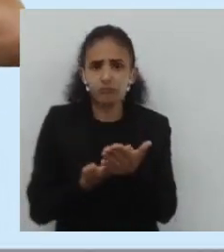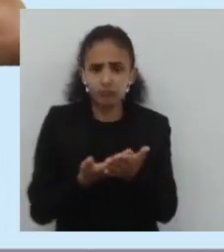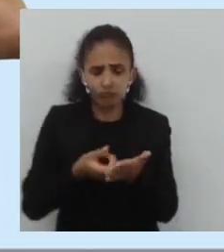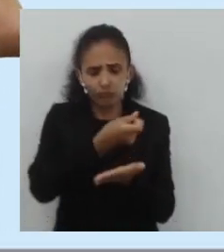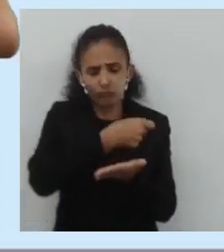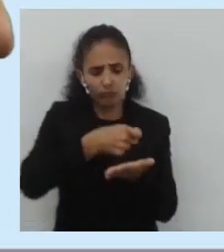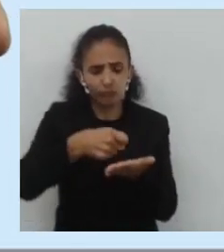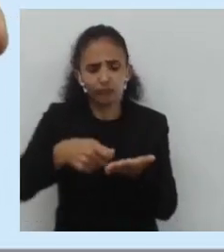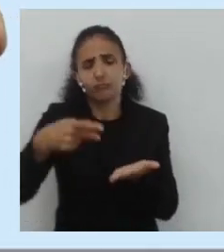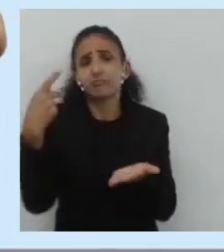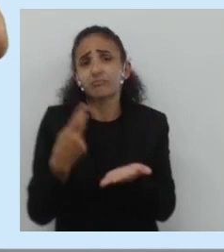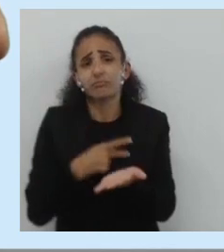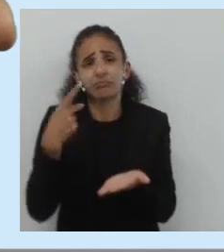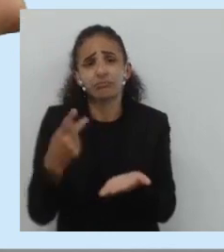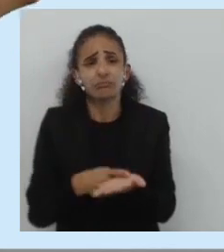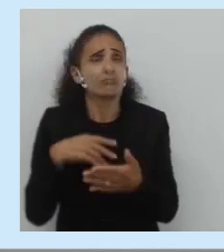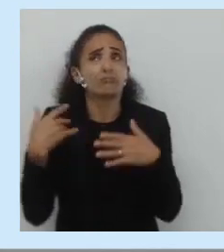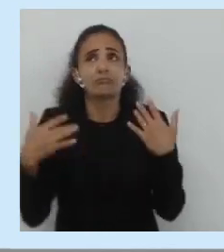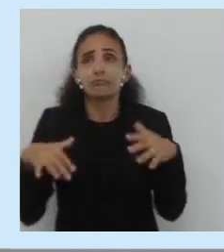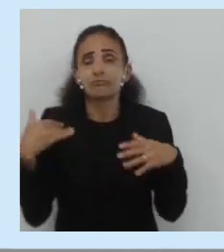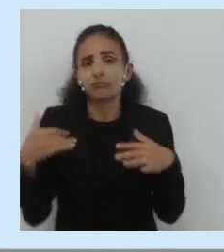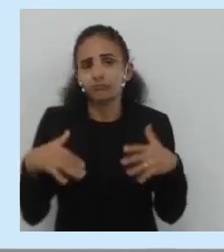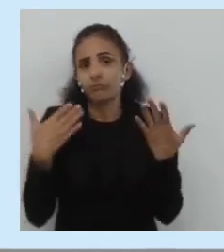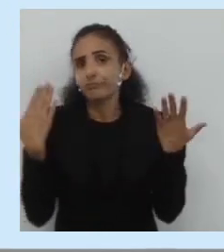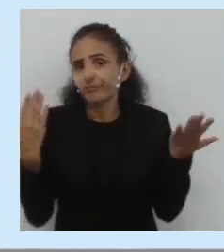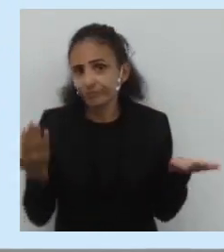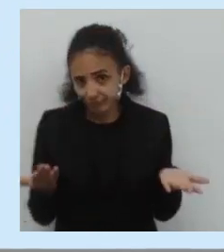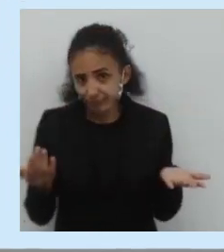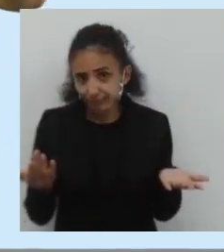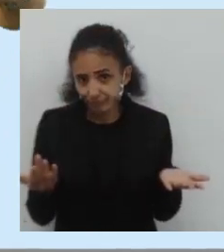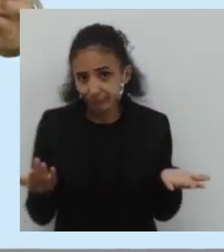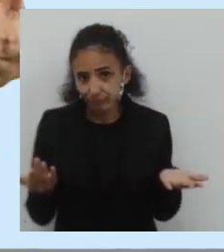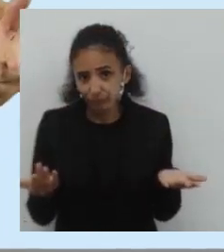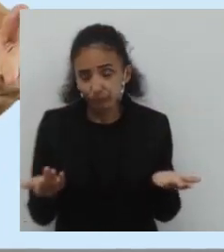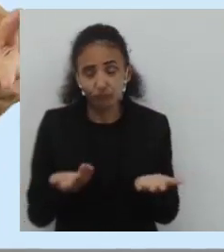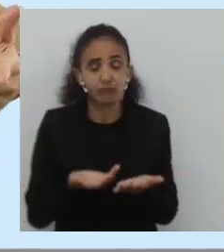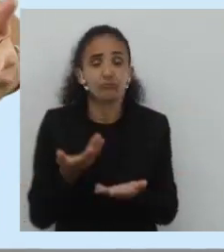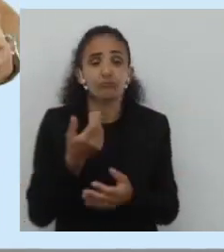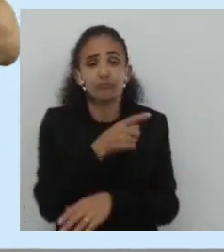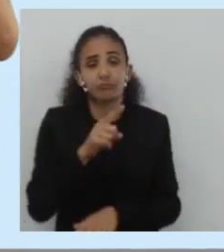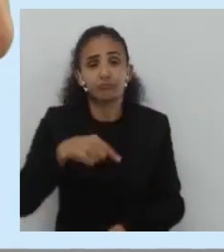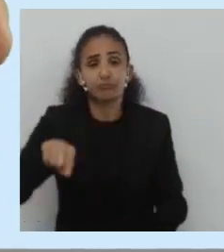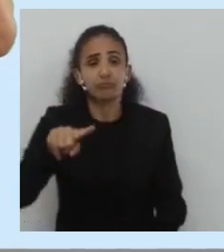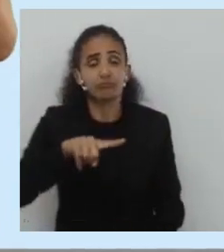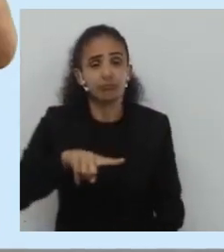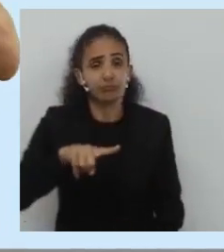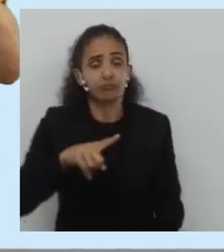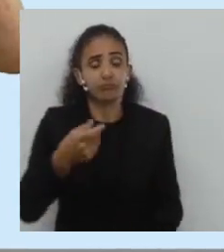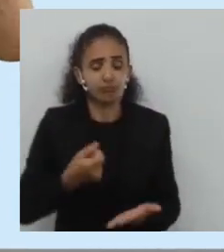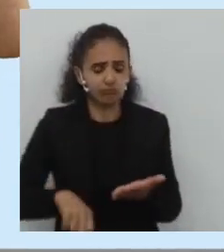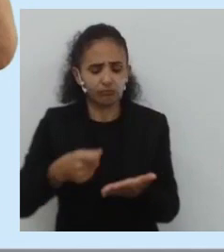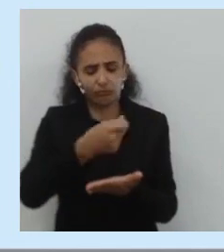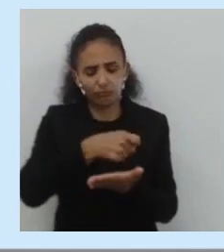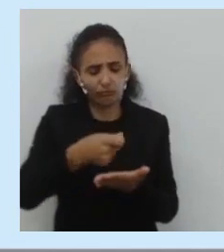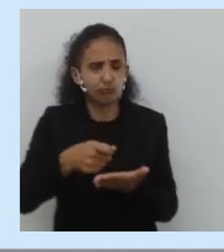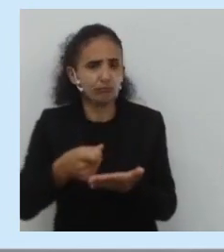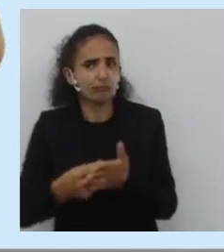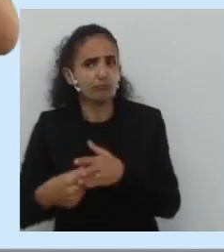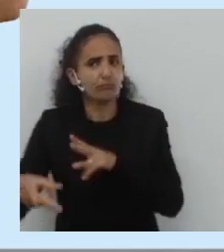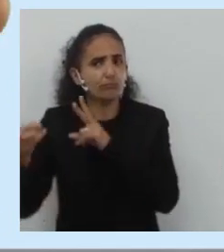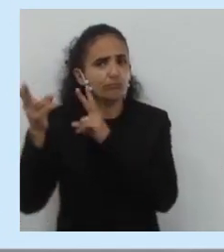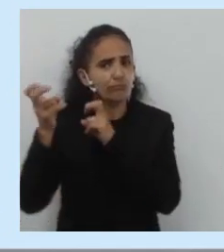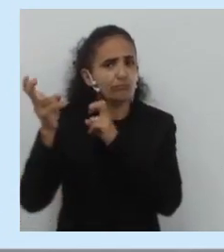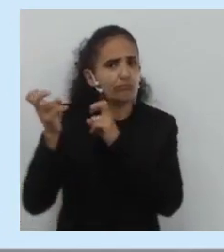determinado texto, certo? Um determinado filme, etc. Certo? Quando nós ouvimos ou lemos